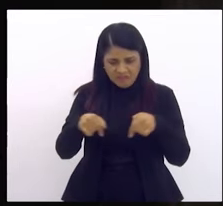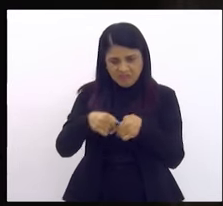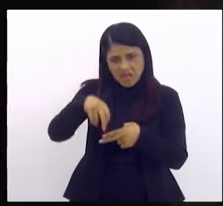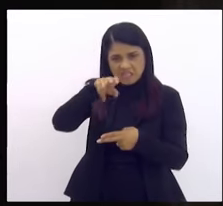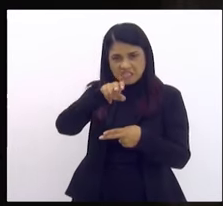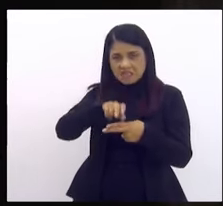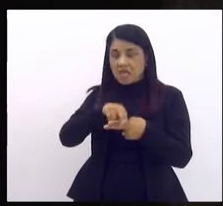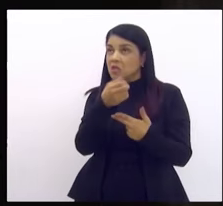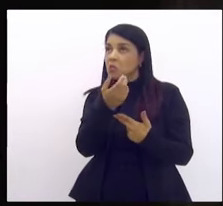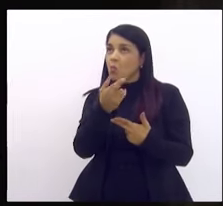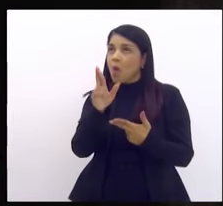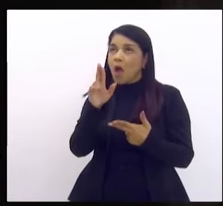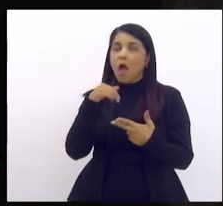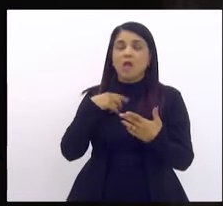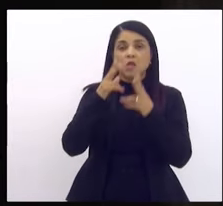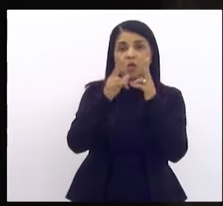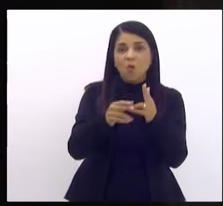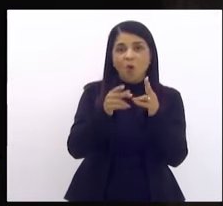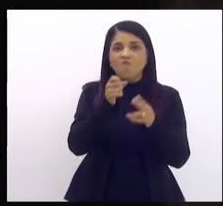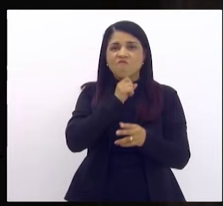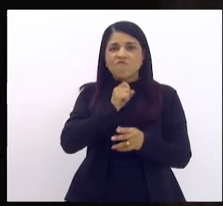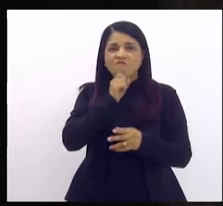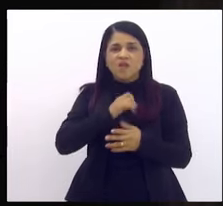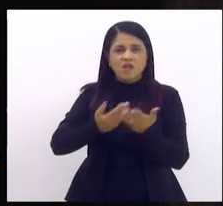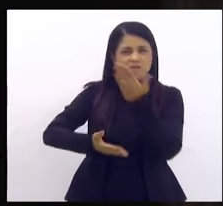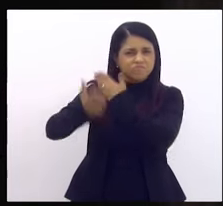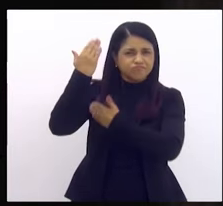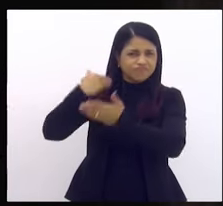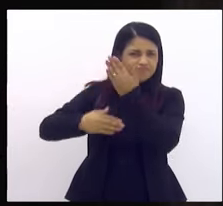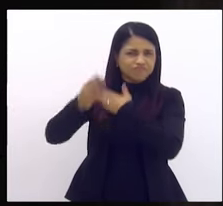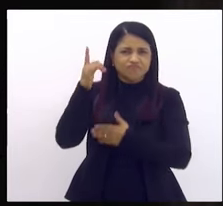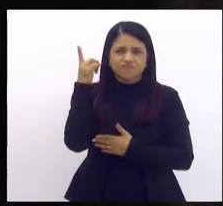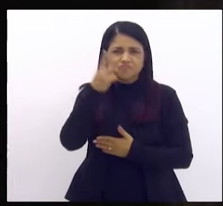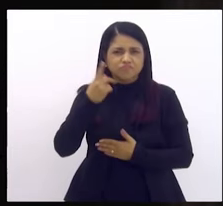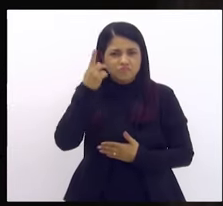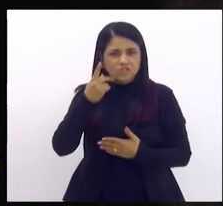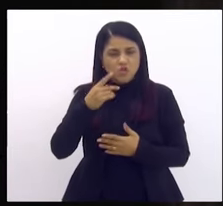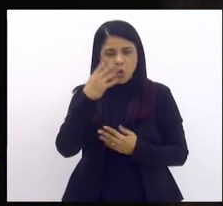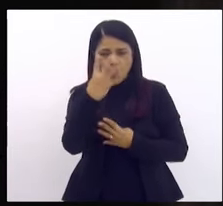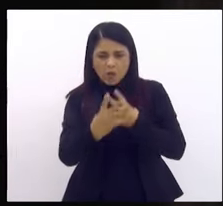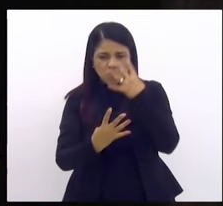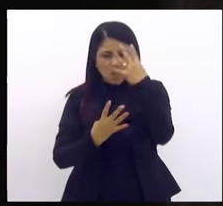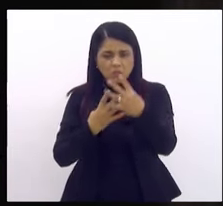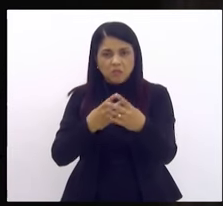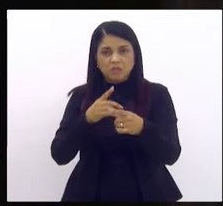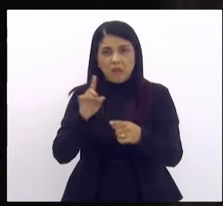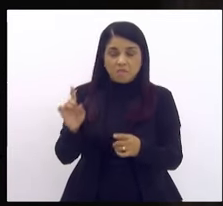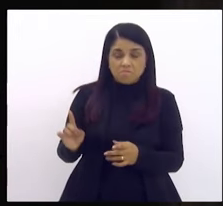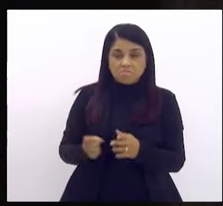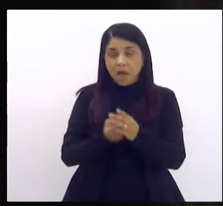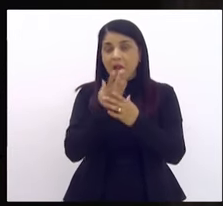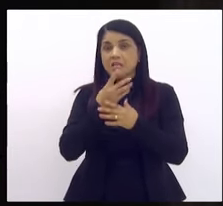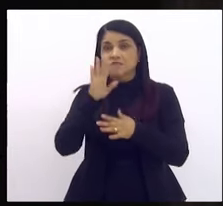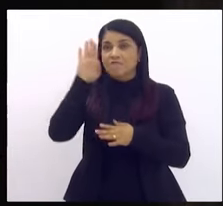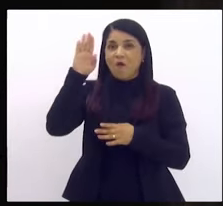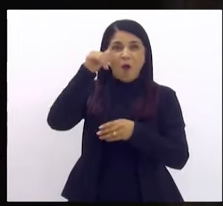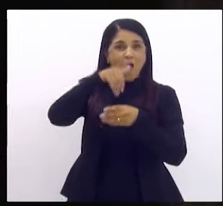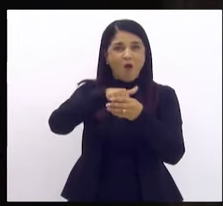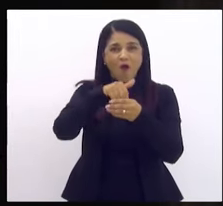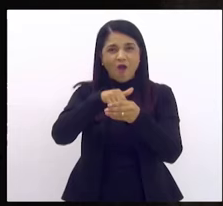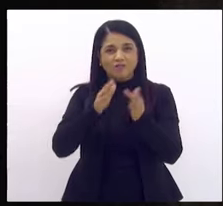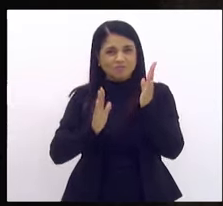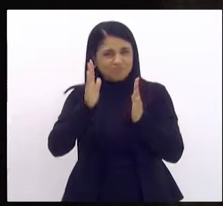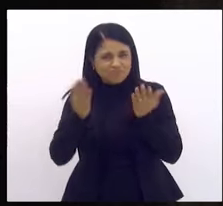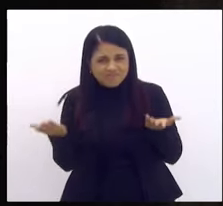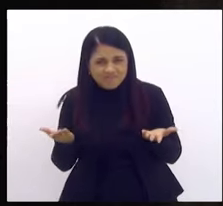velha política fica, e aparecem de 4 em 4 anos, pedindo voto. Se eu não puder